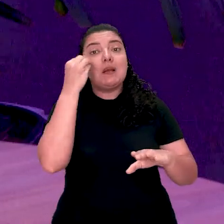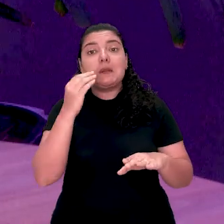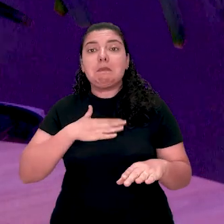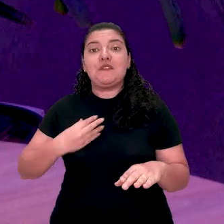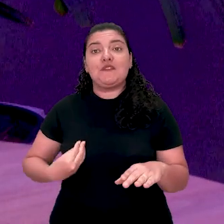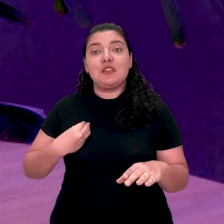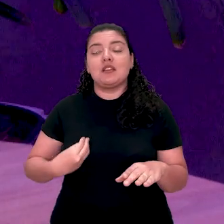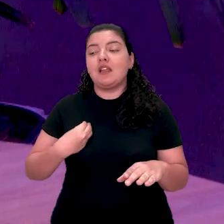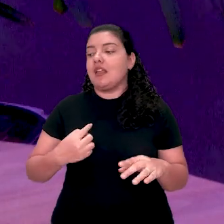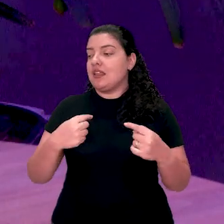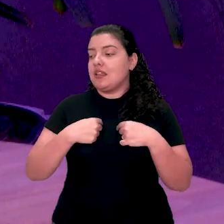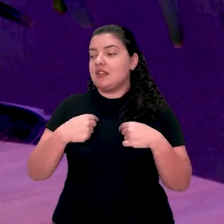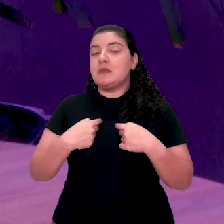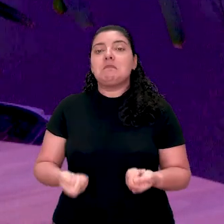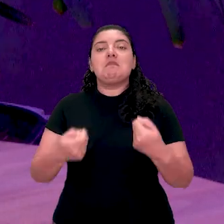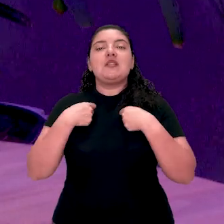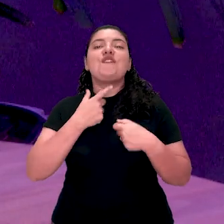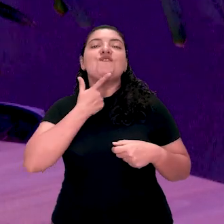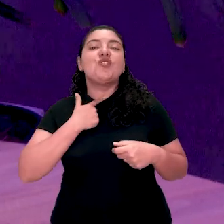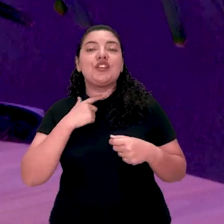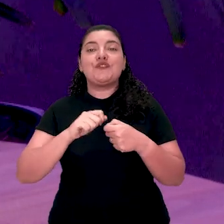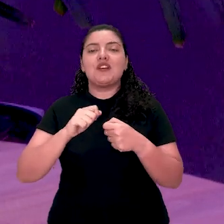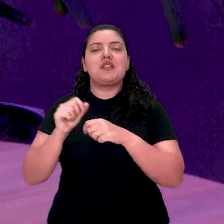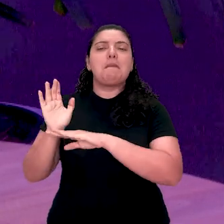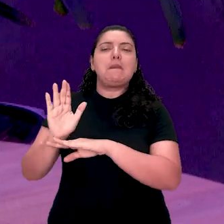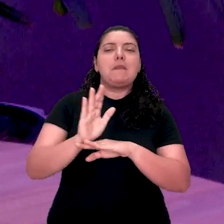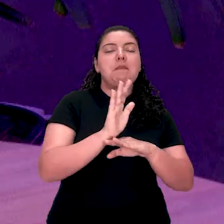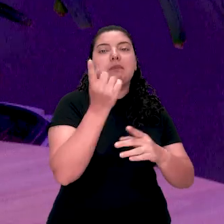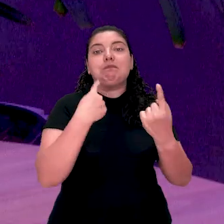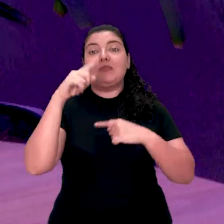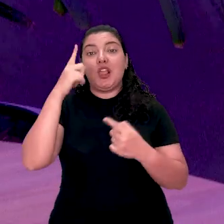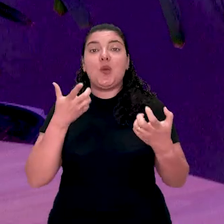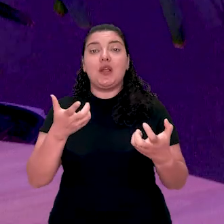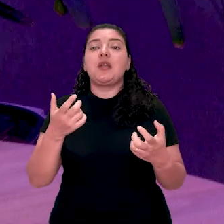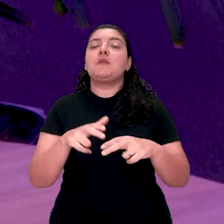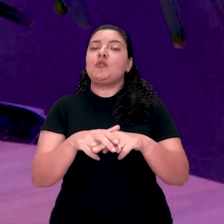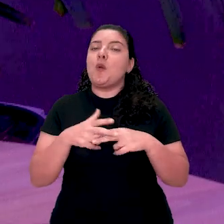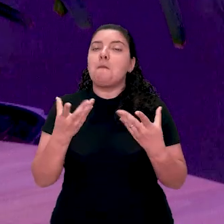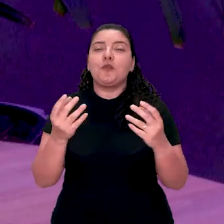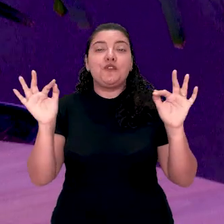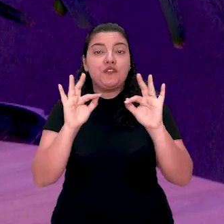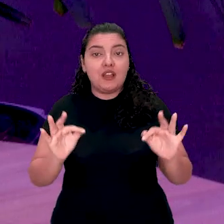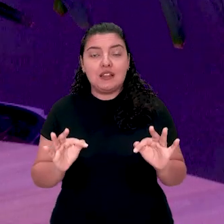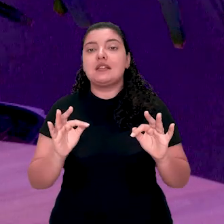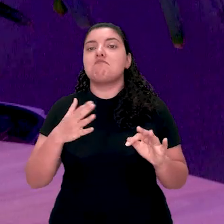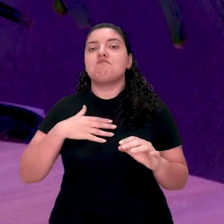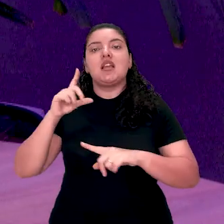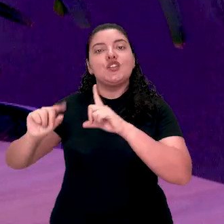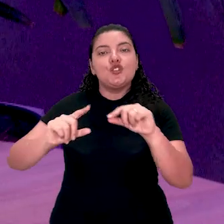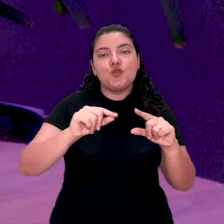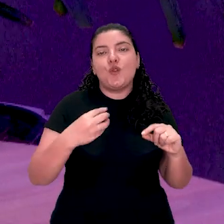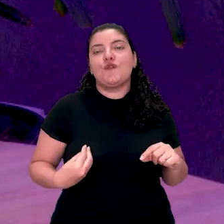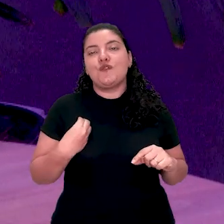realizo, eu me encho mais de vontade de fazer mais, né? Então, assim, eu sou muito feliz e fui muito feliz nas minhas